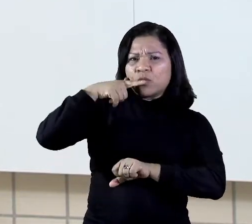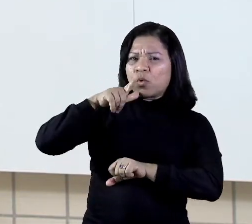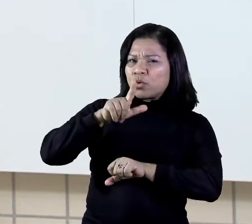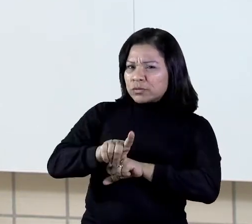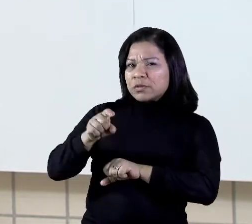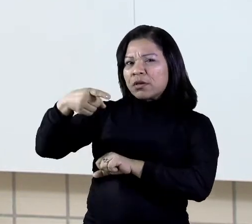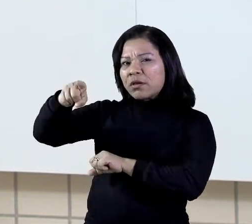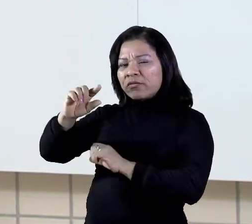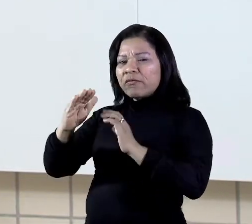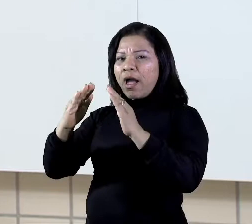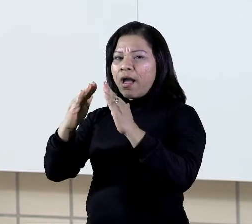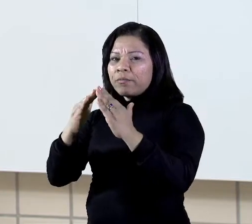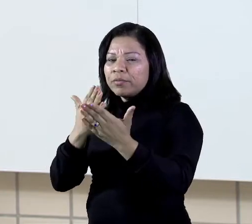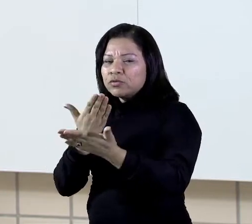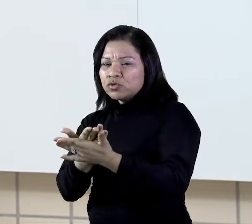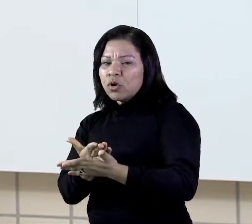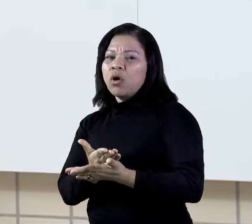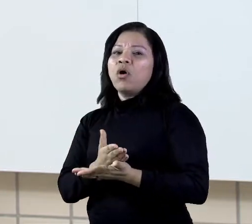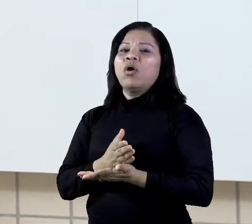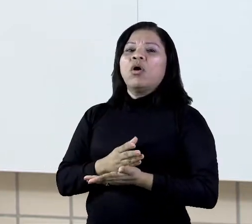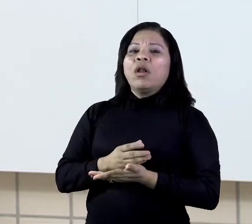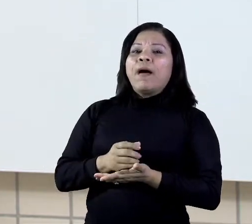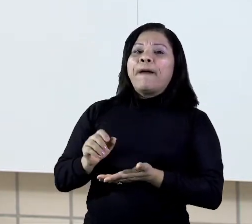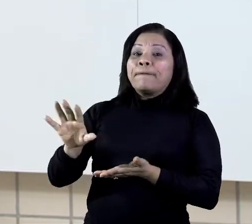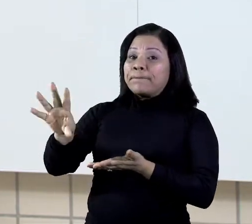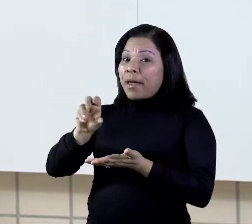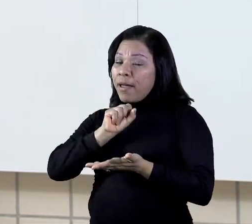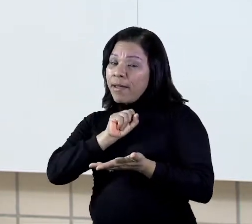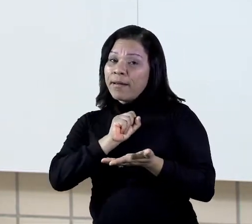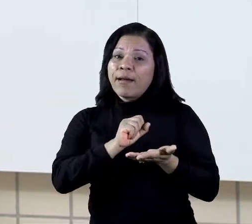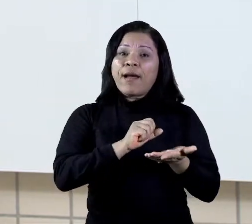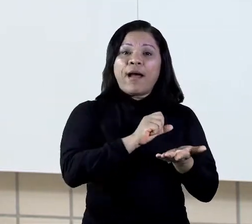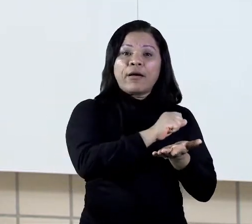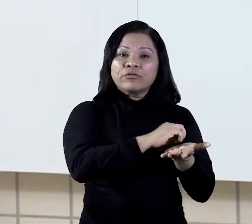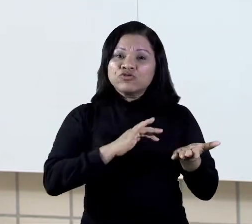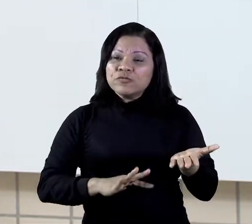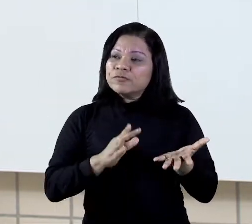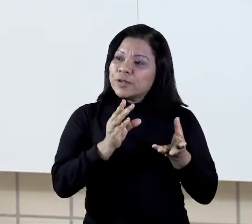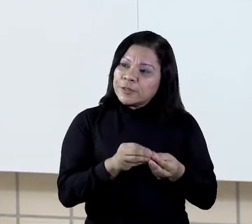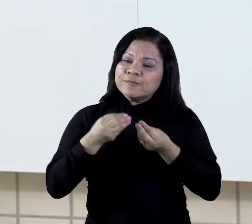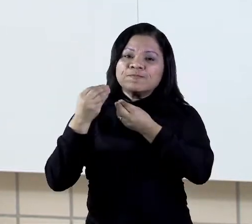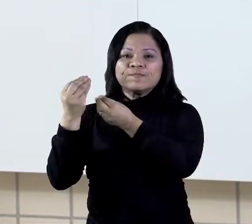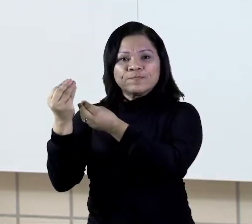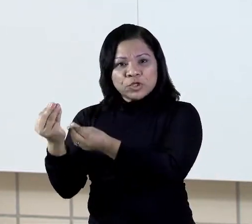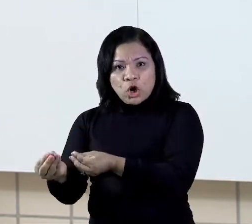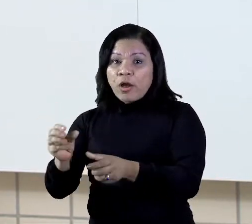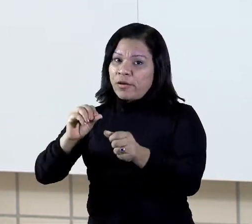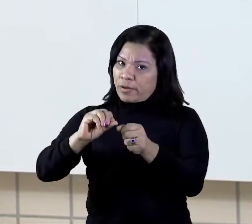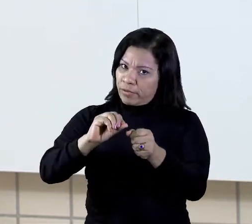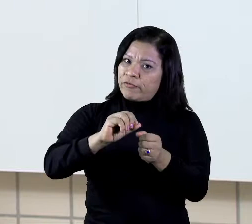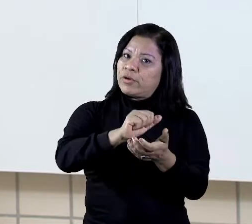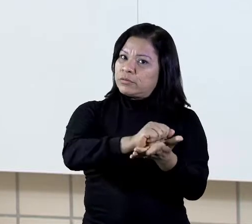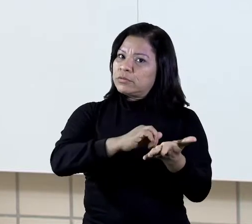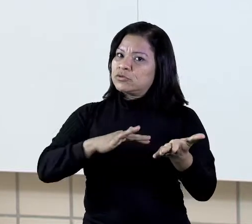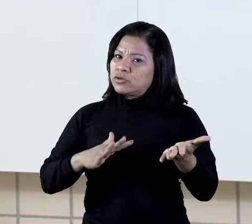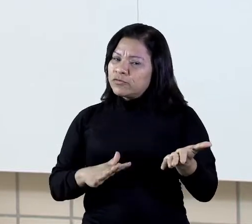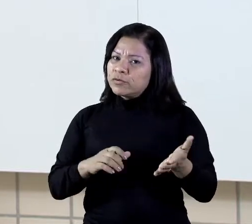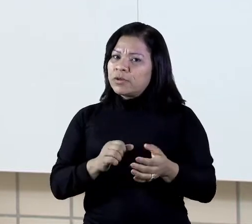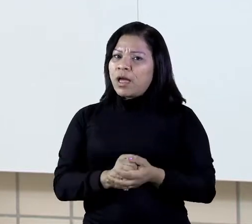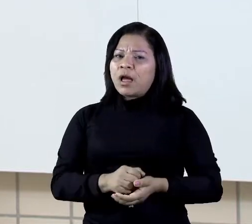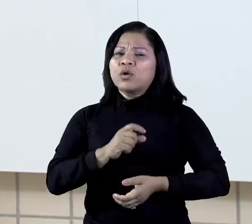escola, pega a atividade, pega o módulo lá, entrega o anterior e faça a atividade. Qualquer coisa, entre no